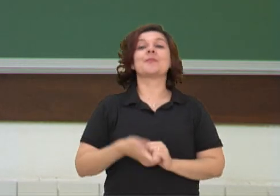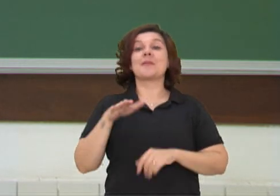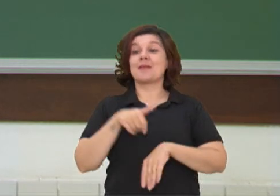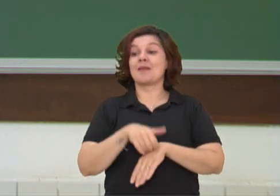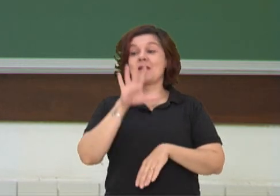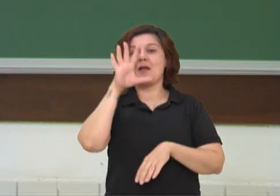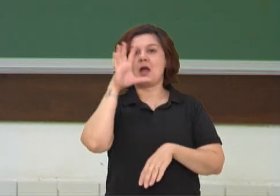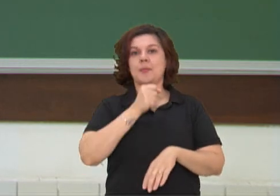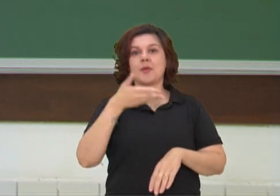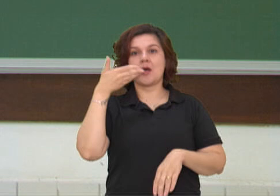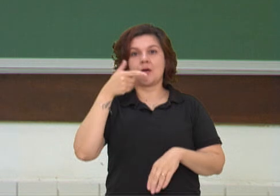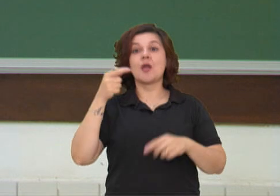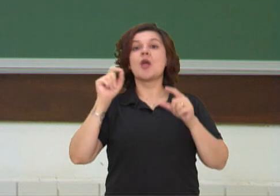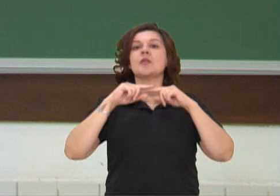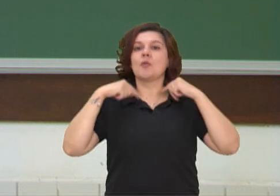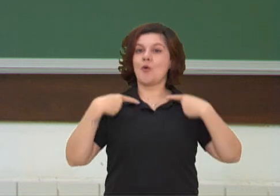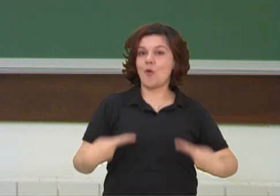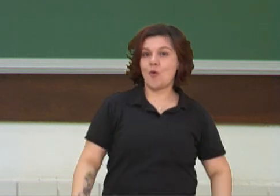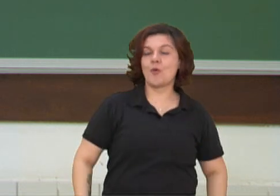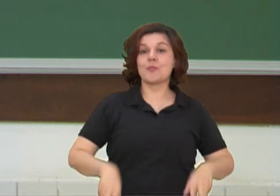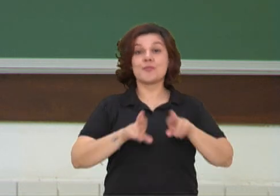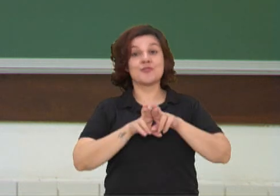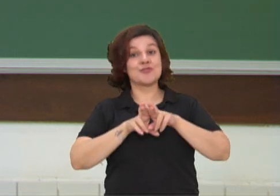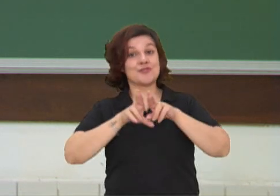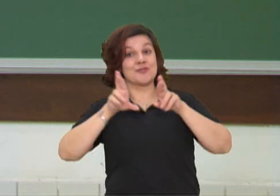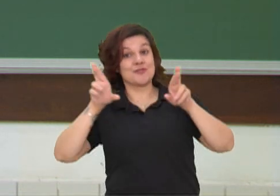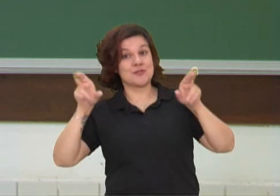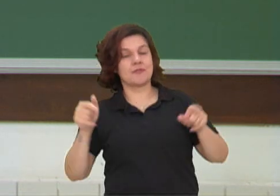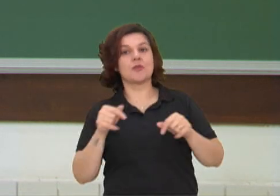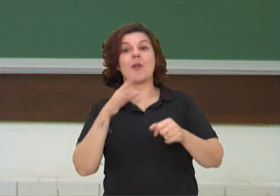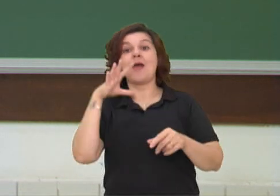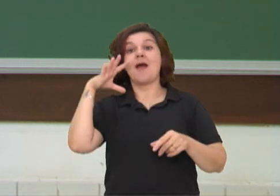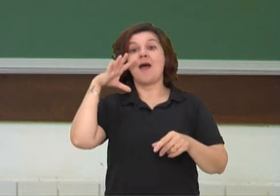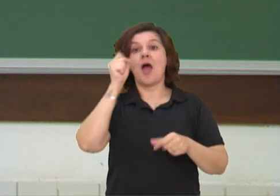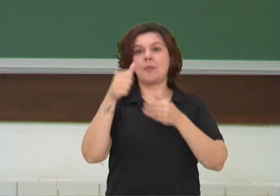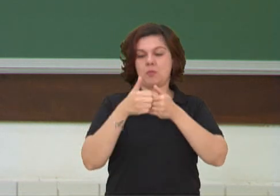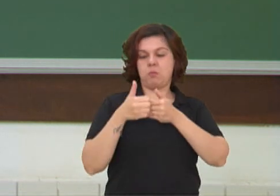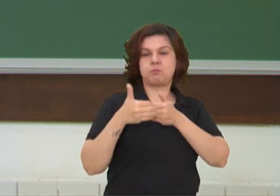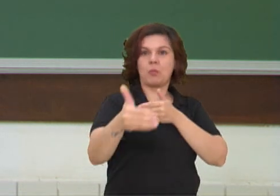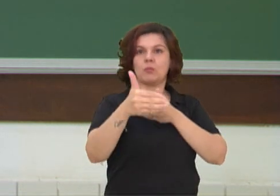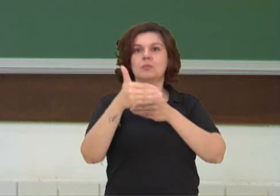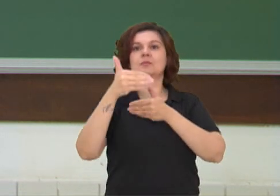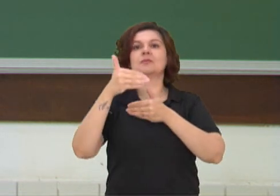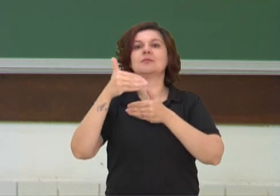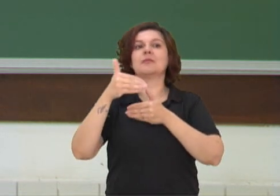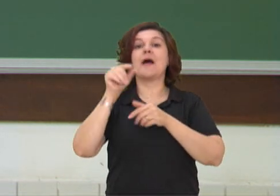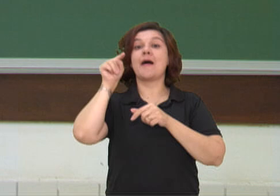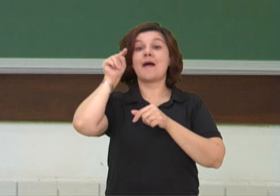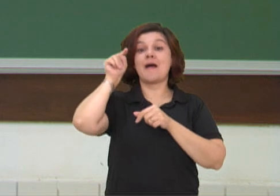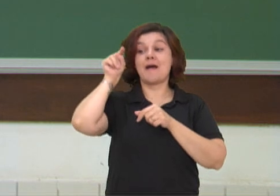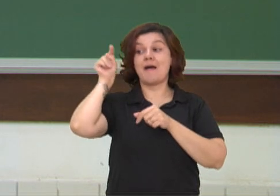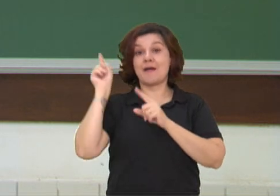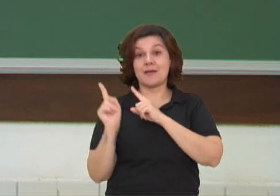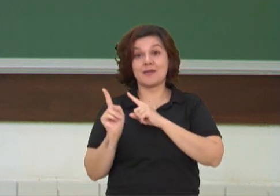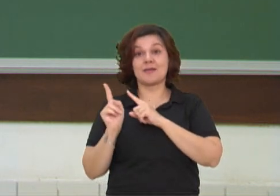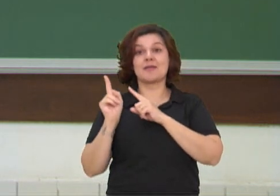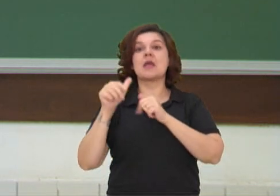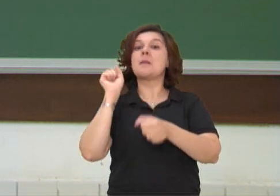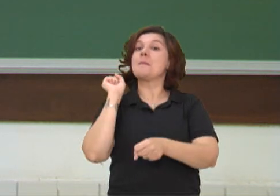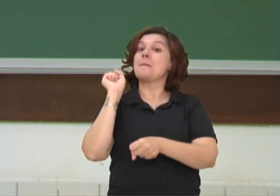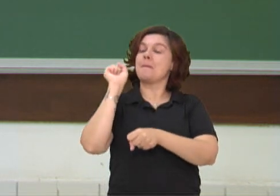carboidratos ali do seu corpo bastante excessivo. Então ele vai ser um exercício explosivo e, consequentemente, aqui nesse caso, ele deixa